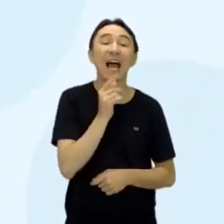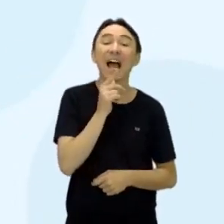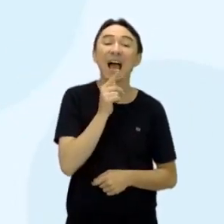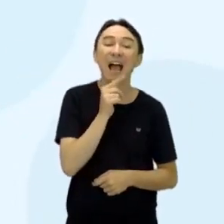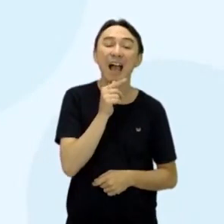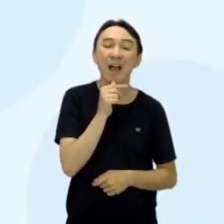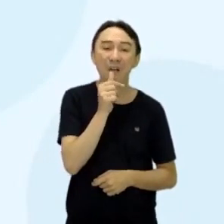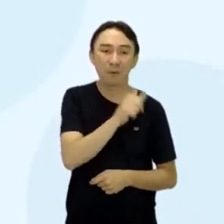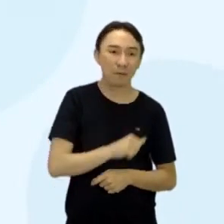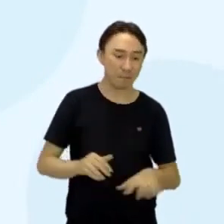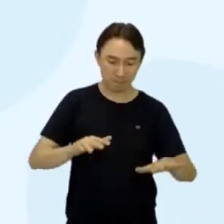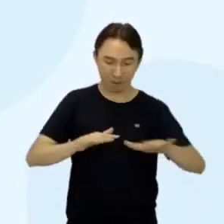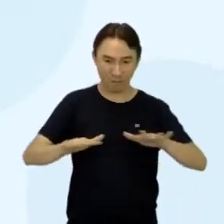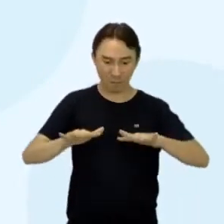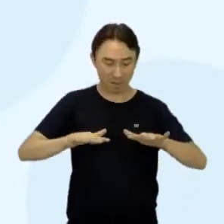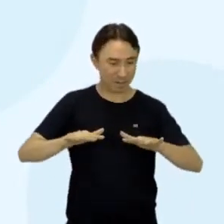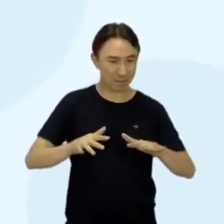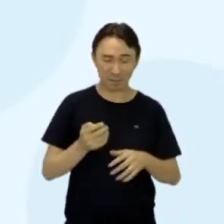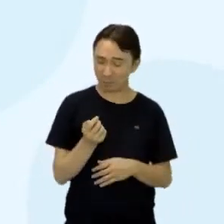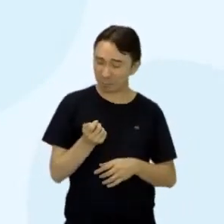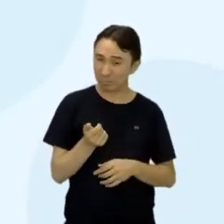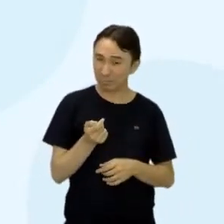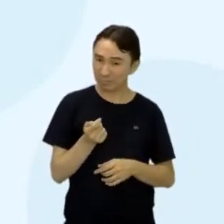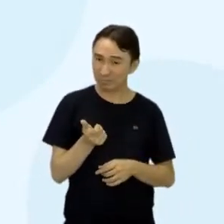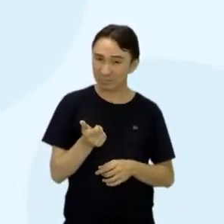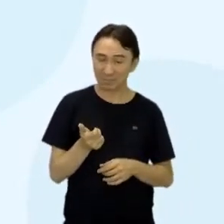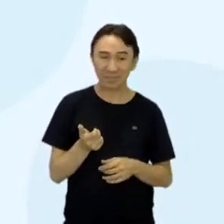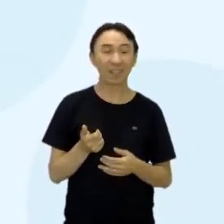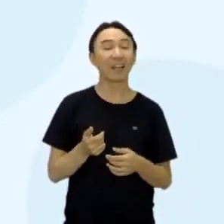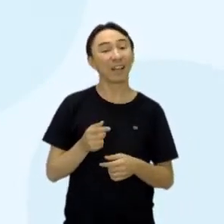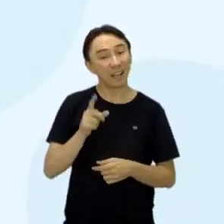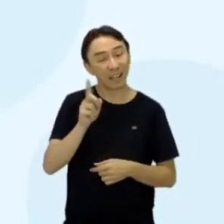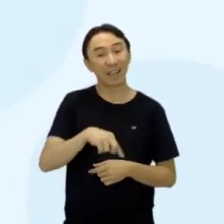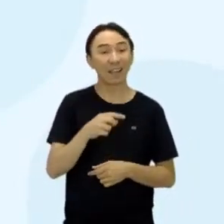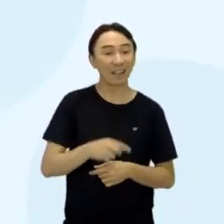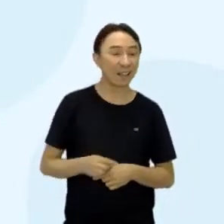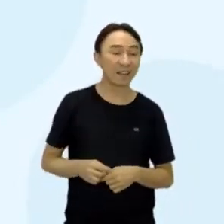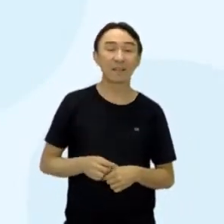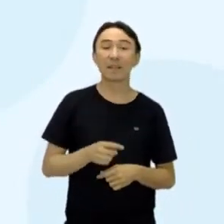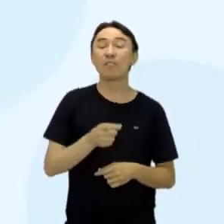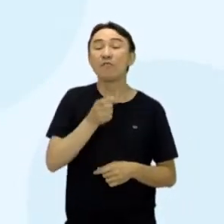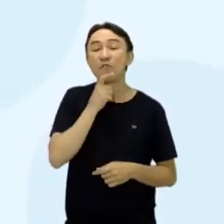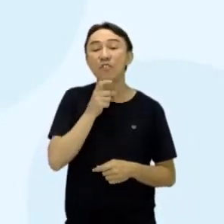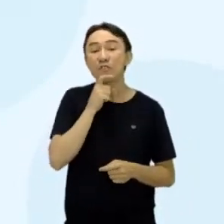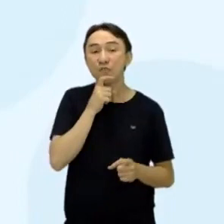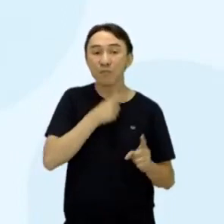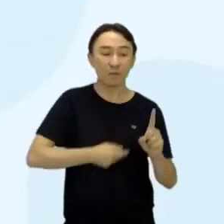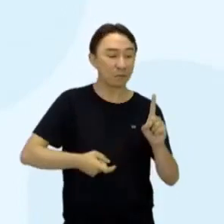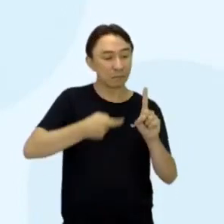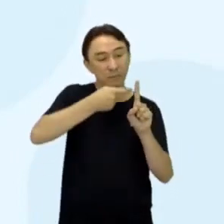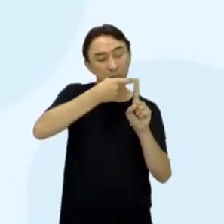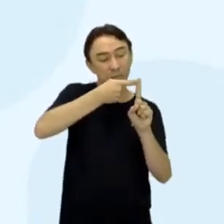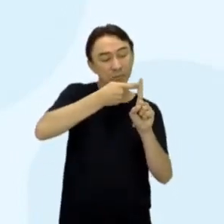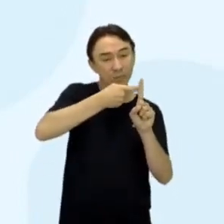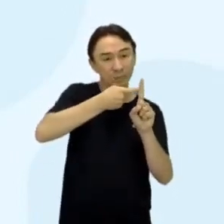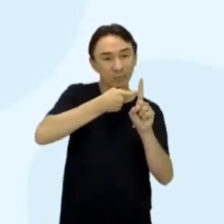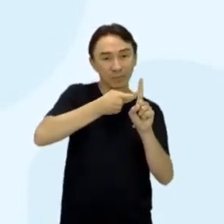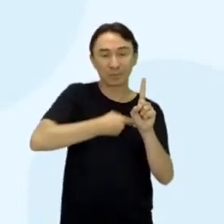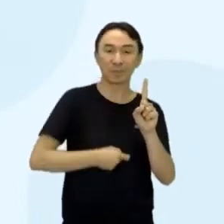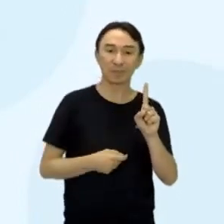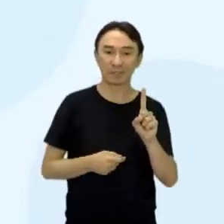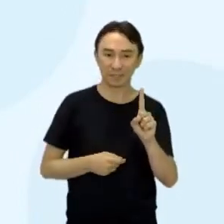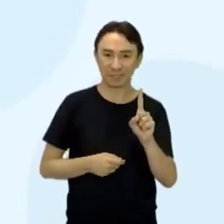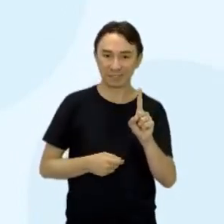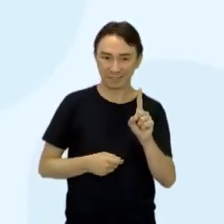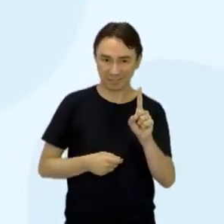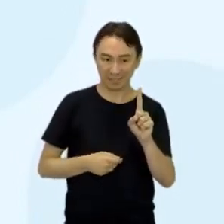movimento, esse pouco movimento é movimento pra caramba. Quando tem pouco movimento ali, a temperatura tende a ser baixa, porque a temperatura depende da agitação das moléculas.